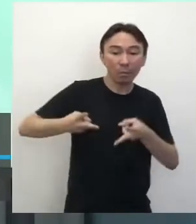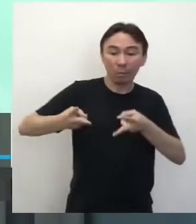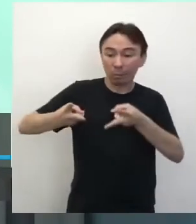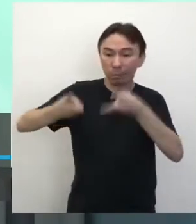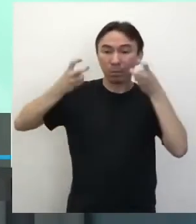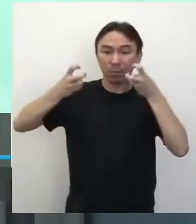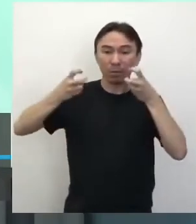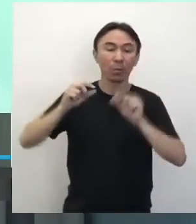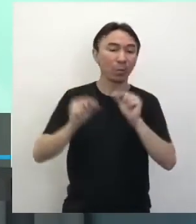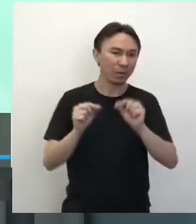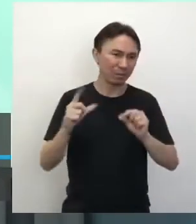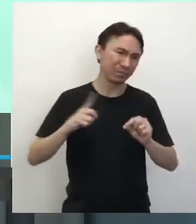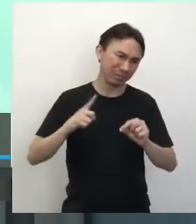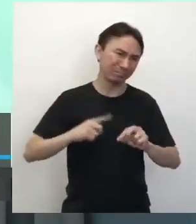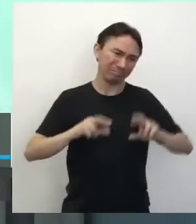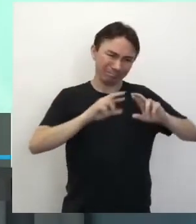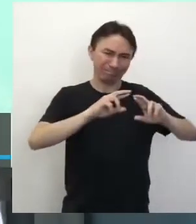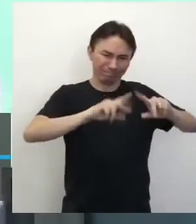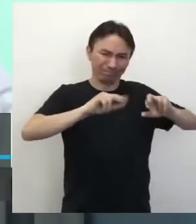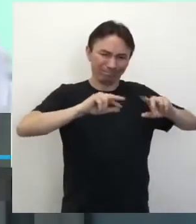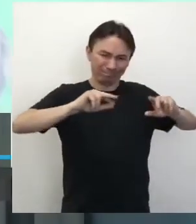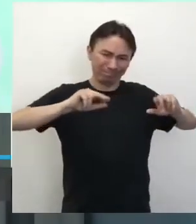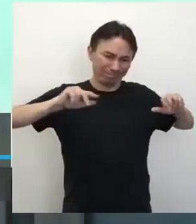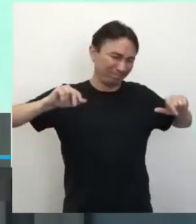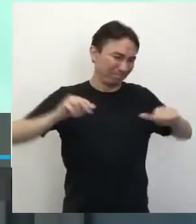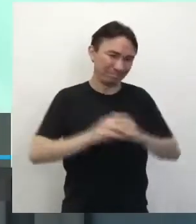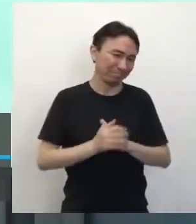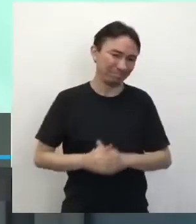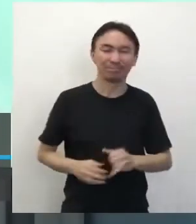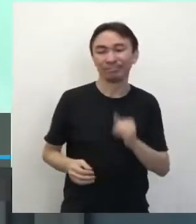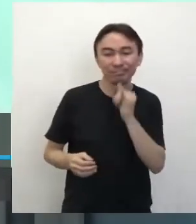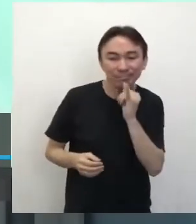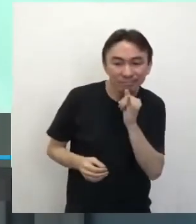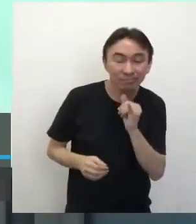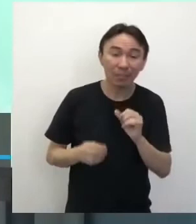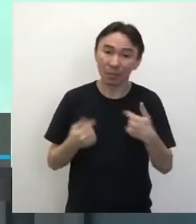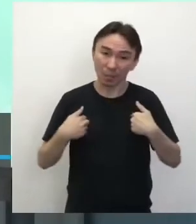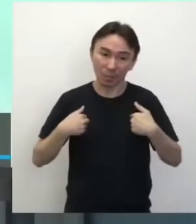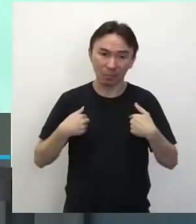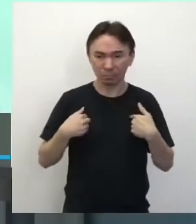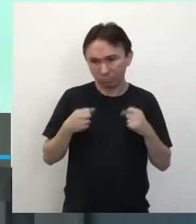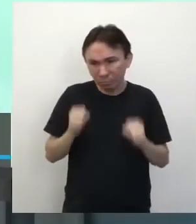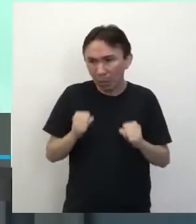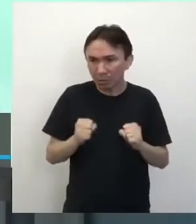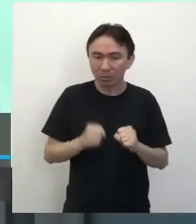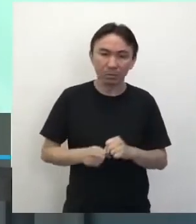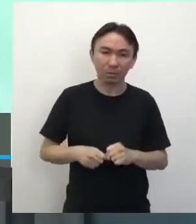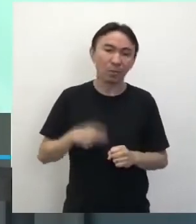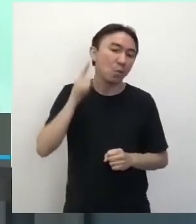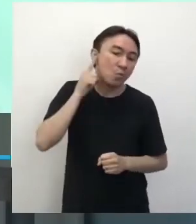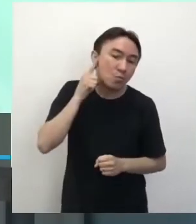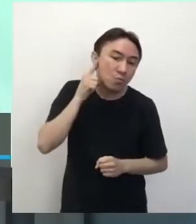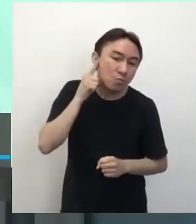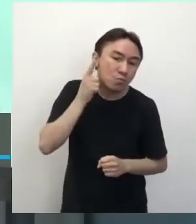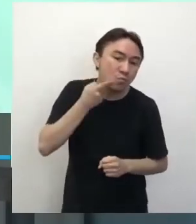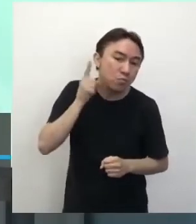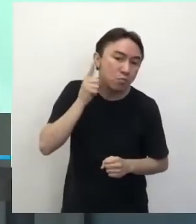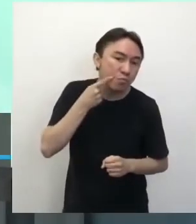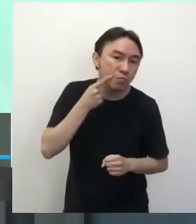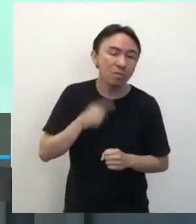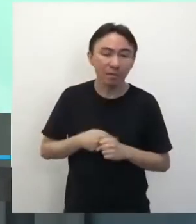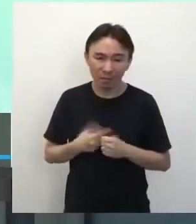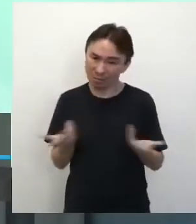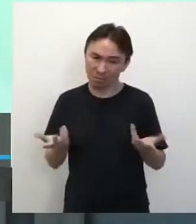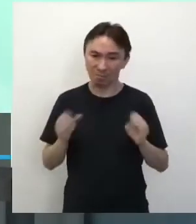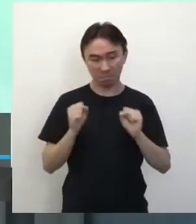muitas situações, né? Então, por exemplo, eu posso ter um problema auditivo, mas só de ver o movimento. Então, eu